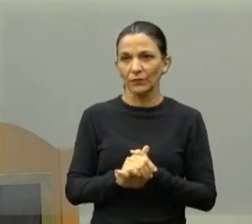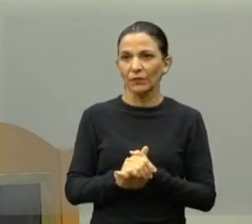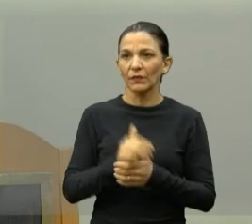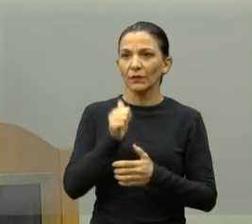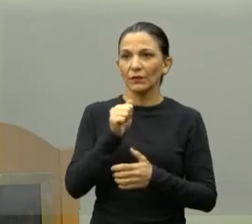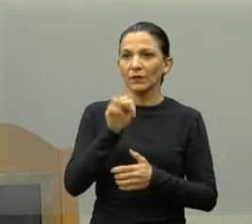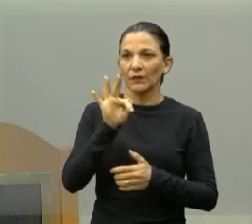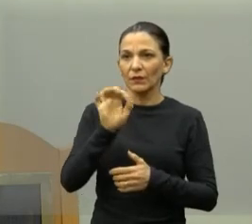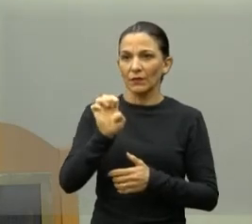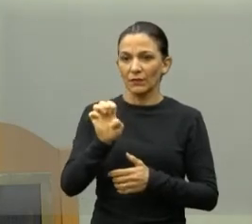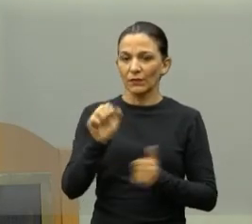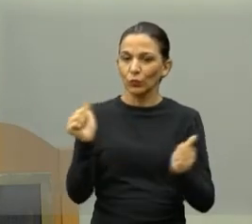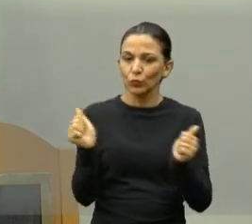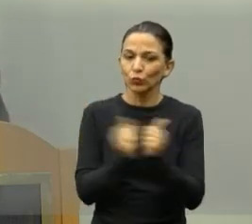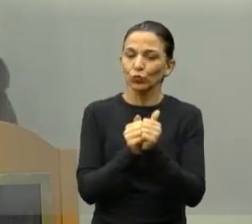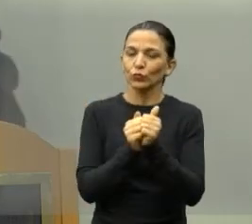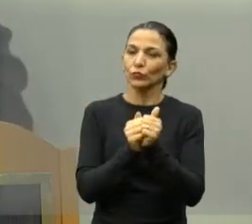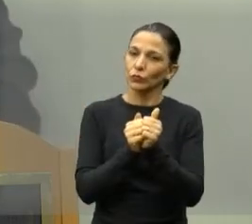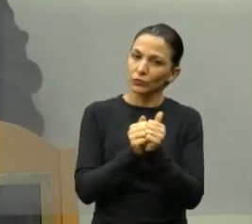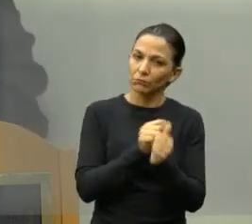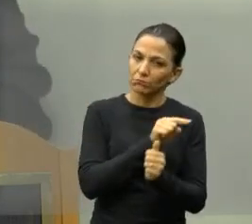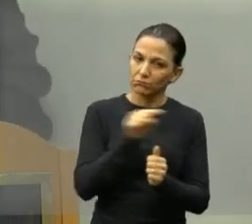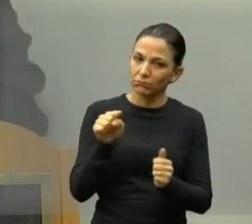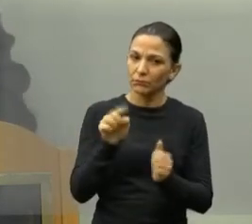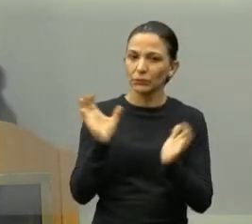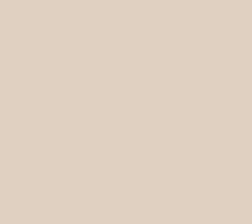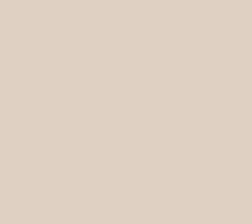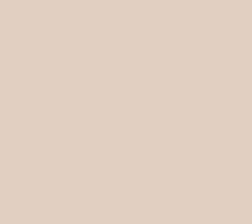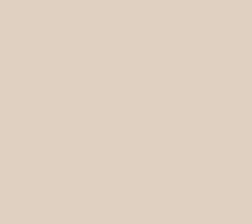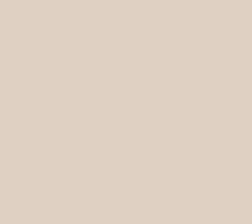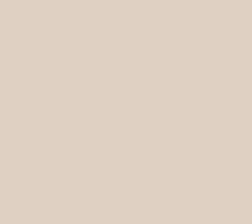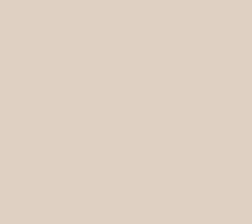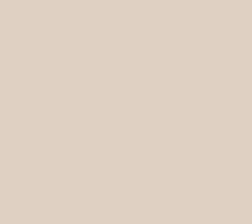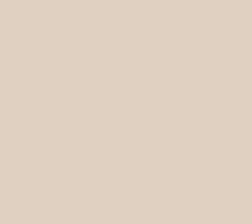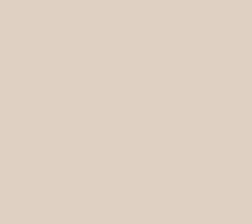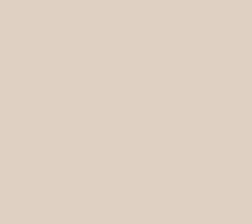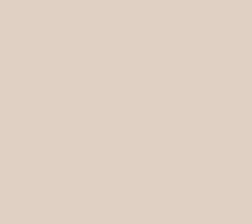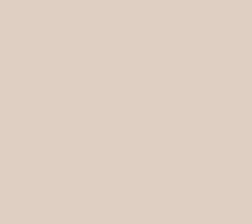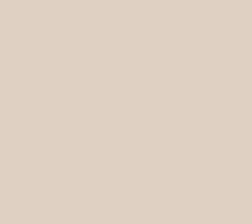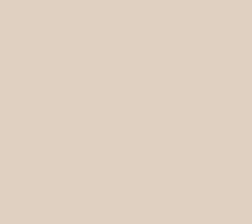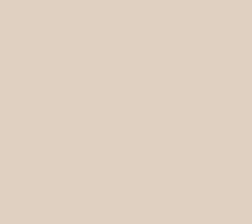Ferroviária estamos com vocês por Belém PA